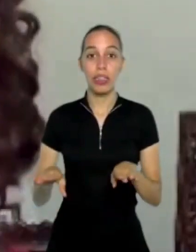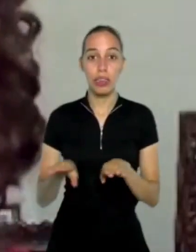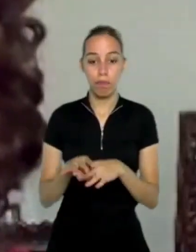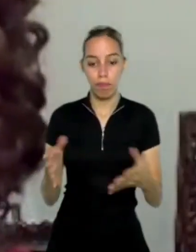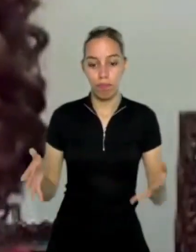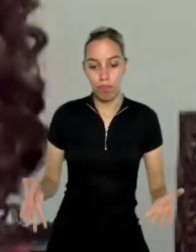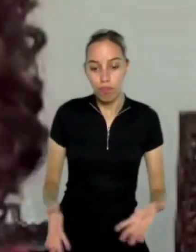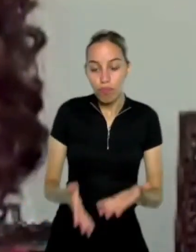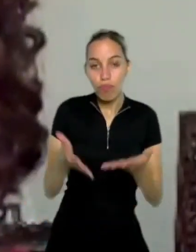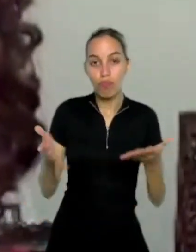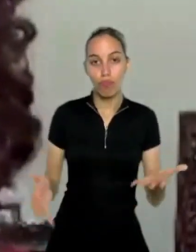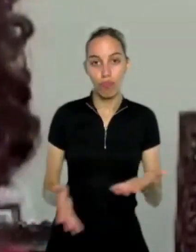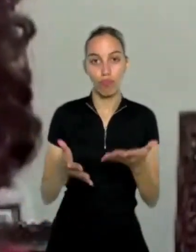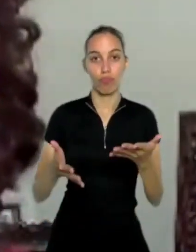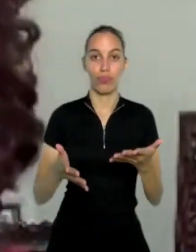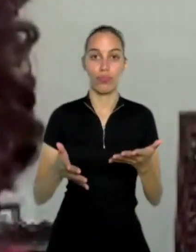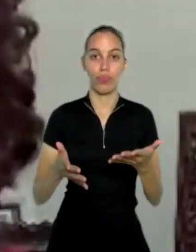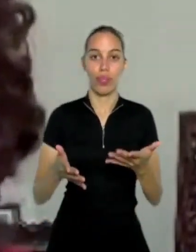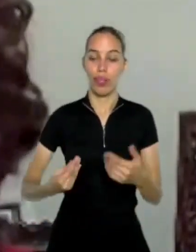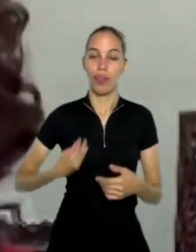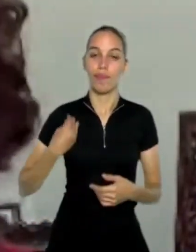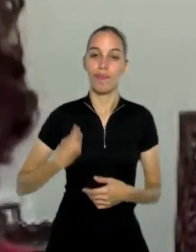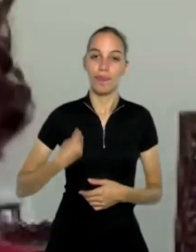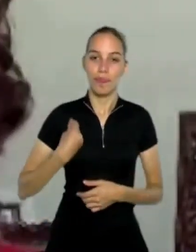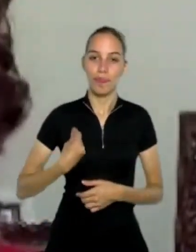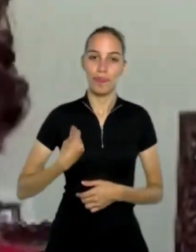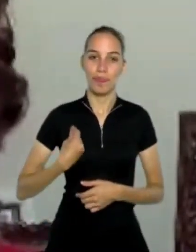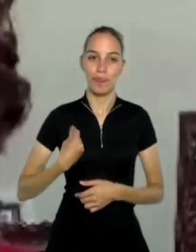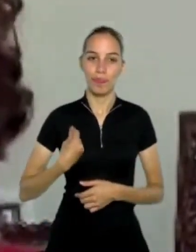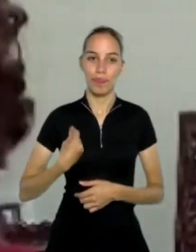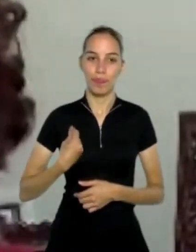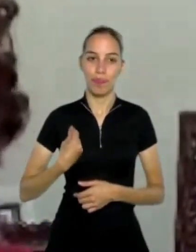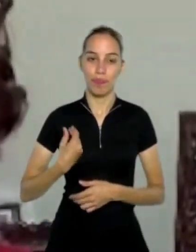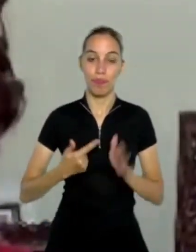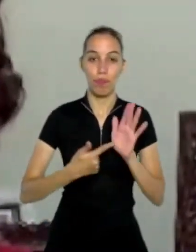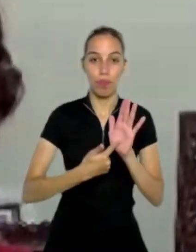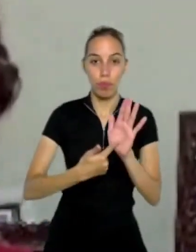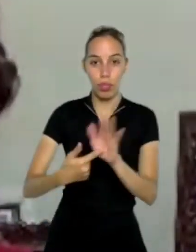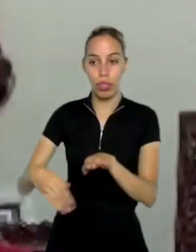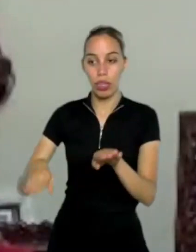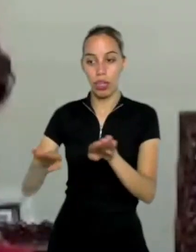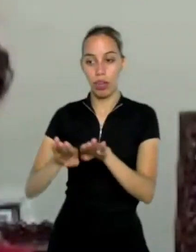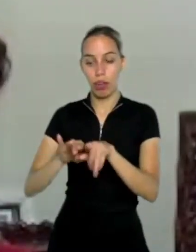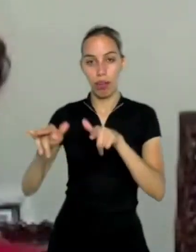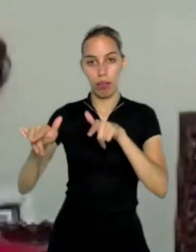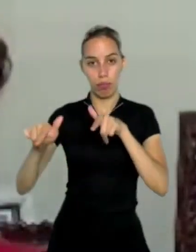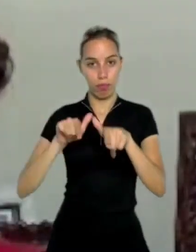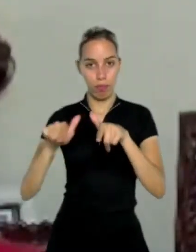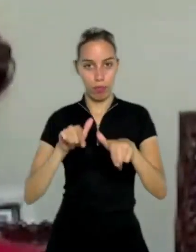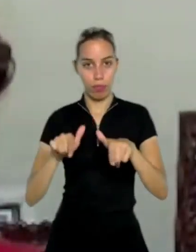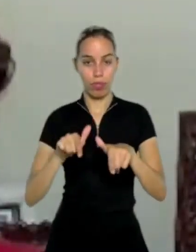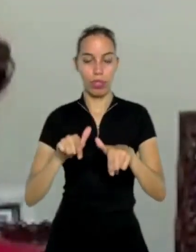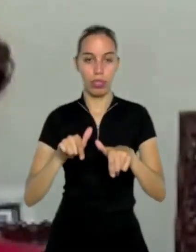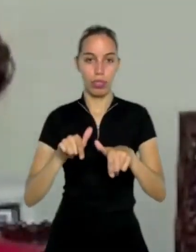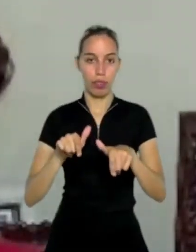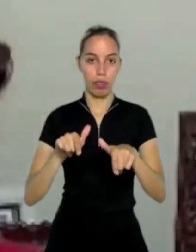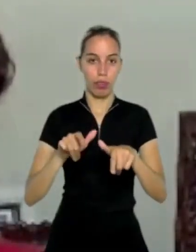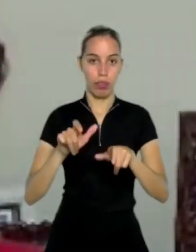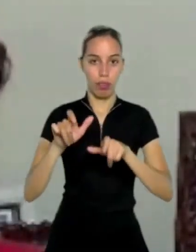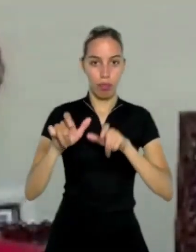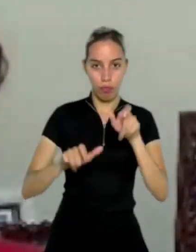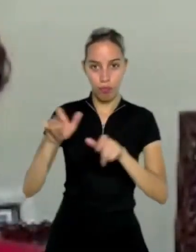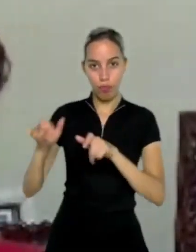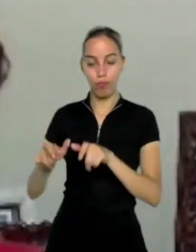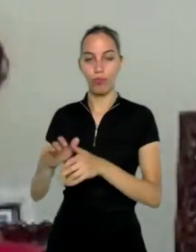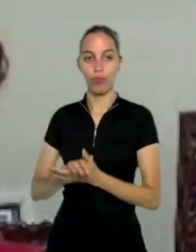incentivar, né, a participação e assim e mostrar o trabalho de muita gente, né? Que